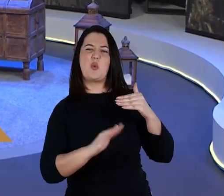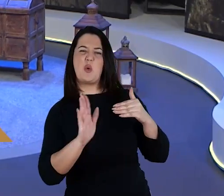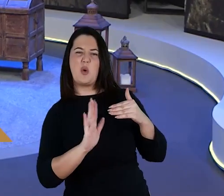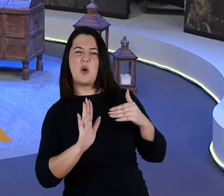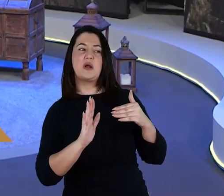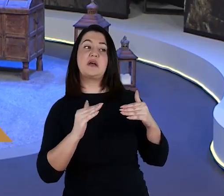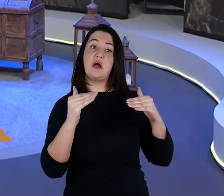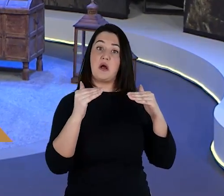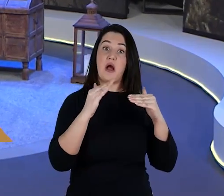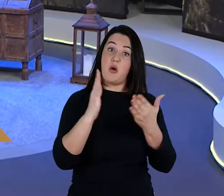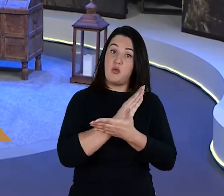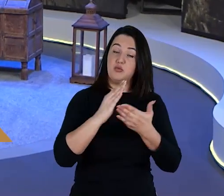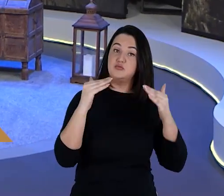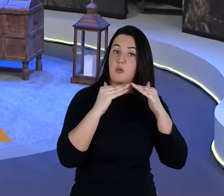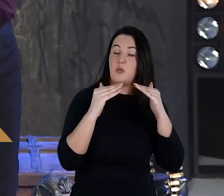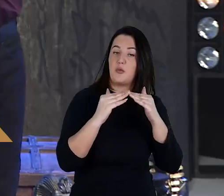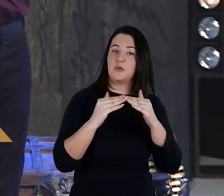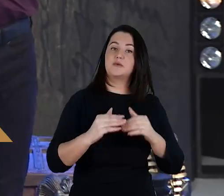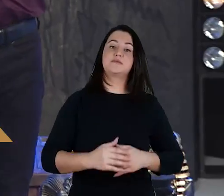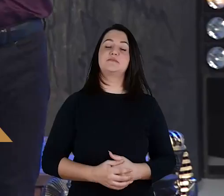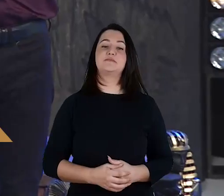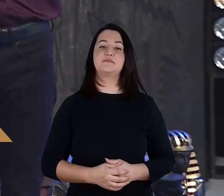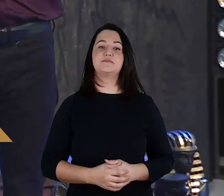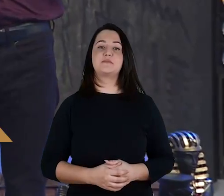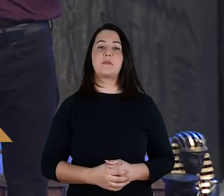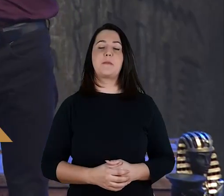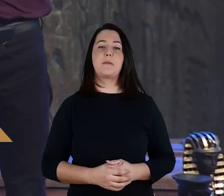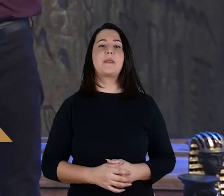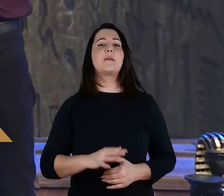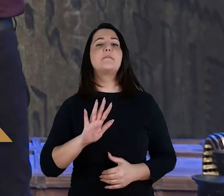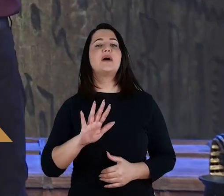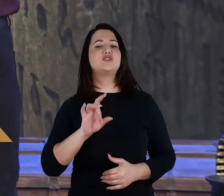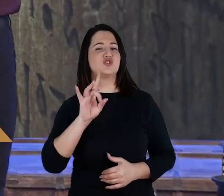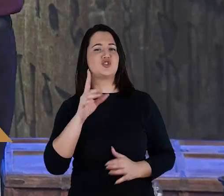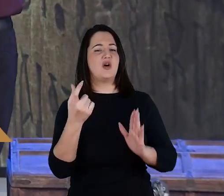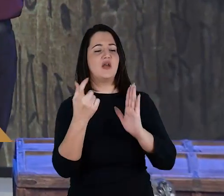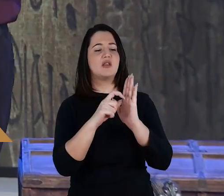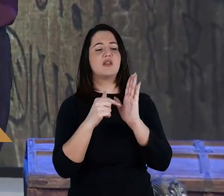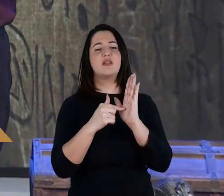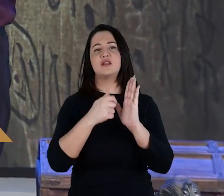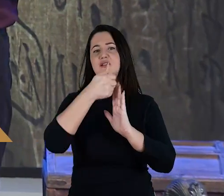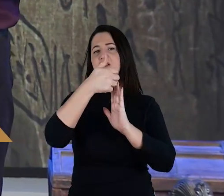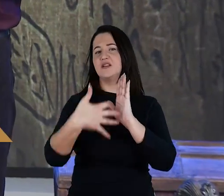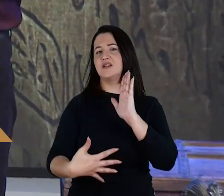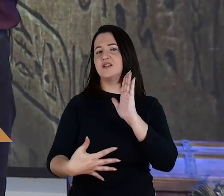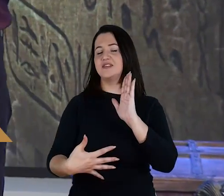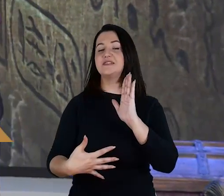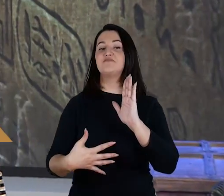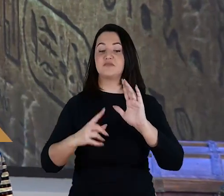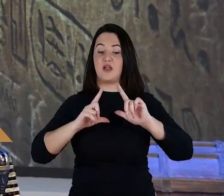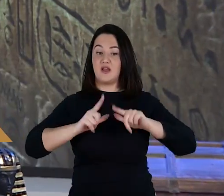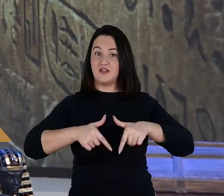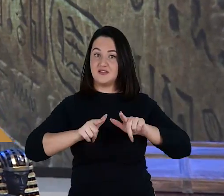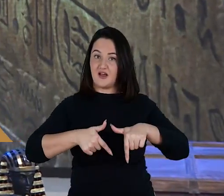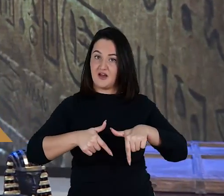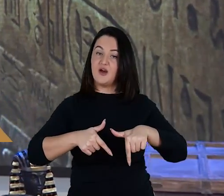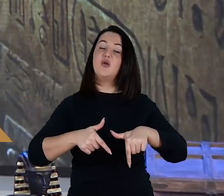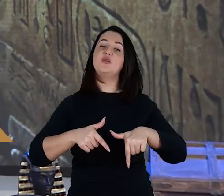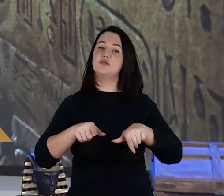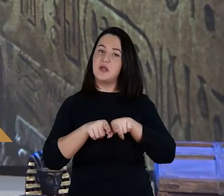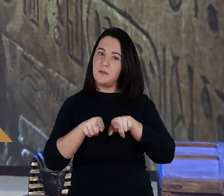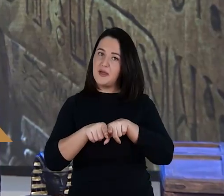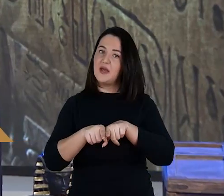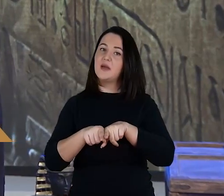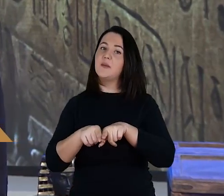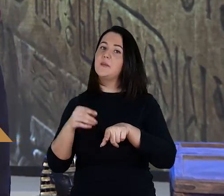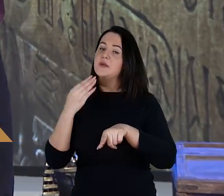para outro programa. O fato é que esta não foi a única vez em que Israel usou